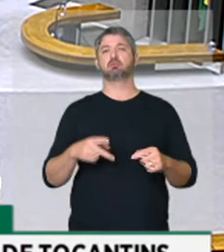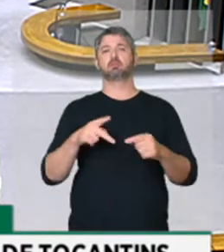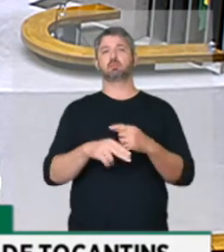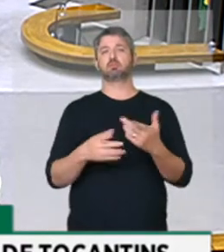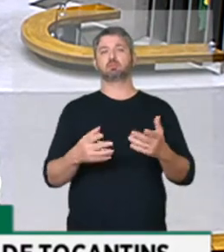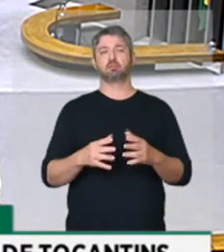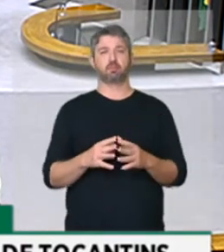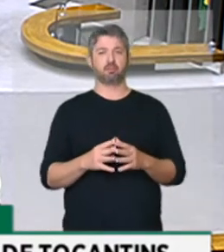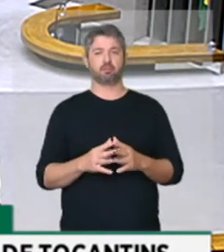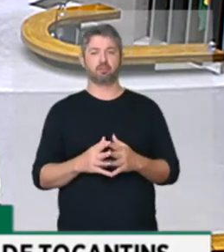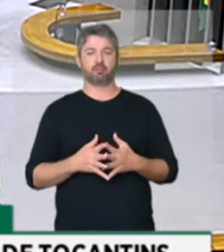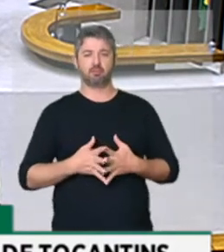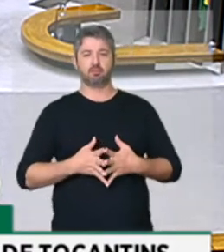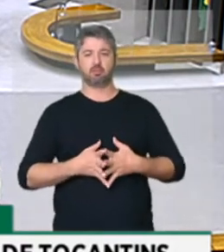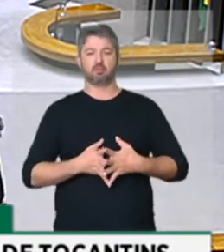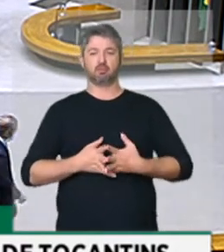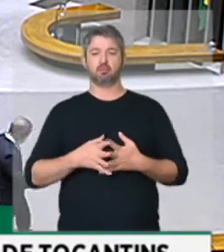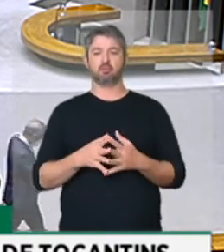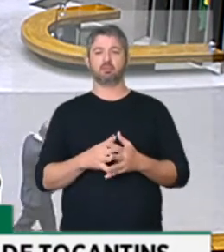Podemos.